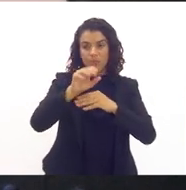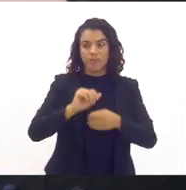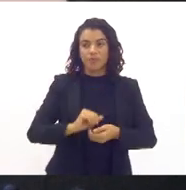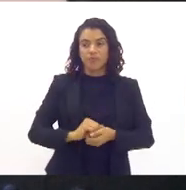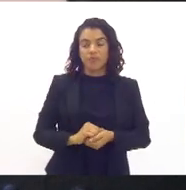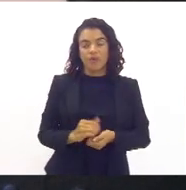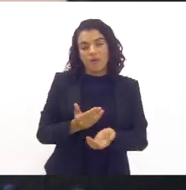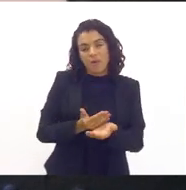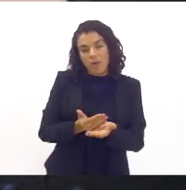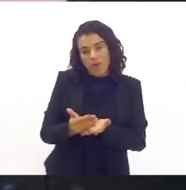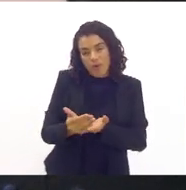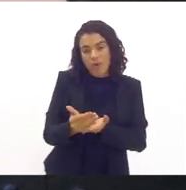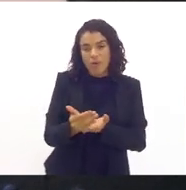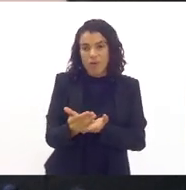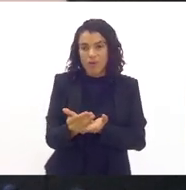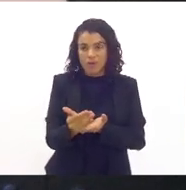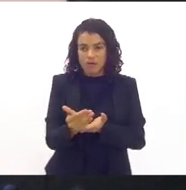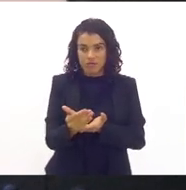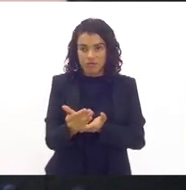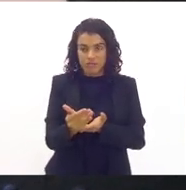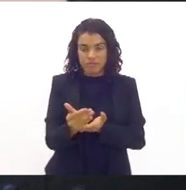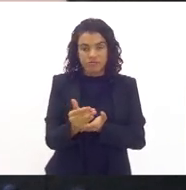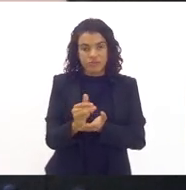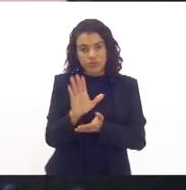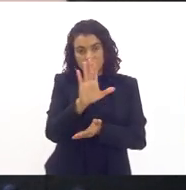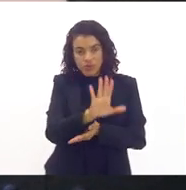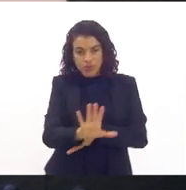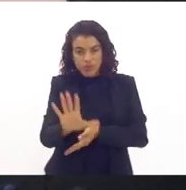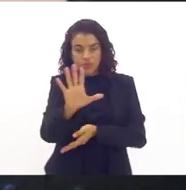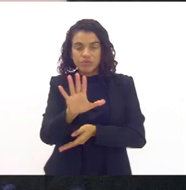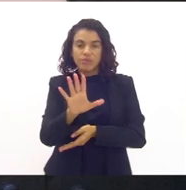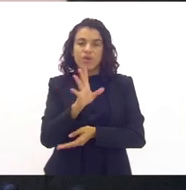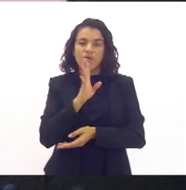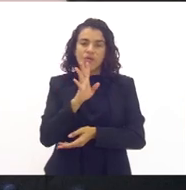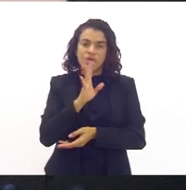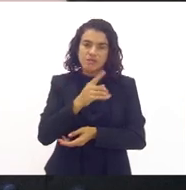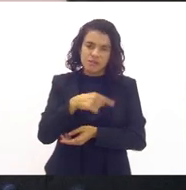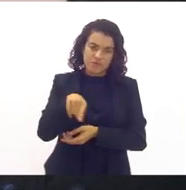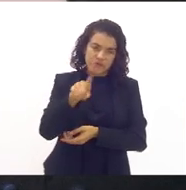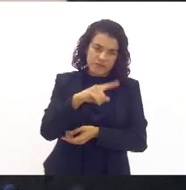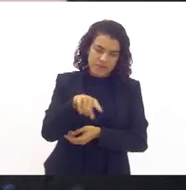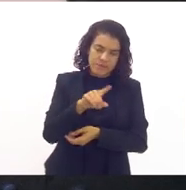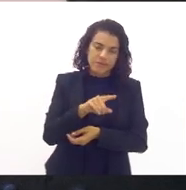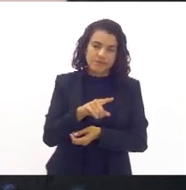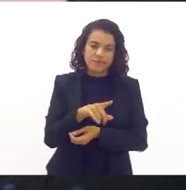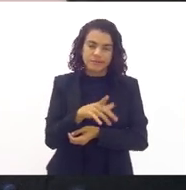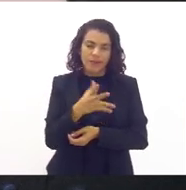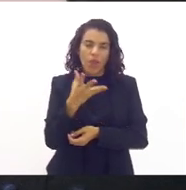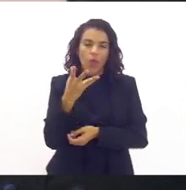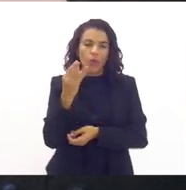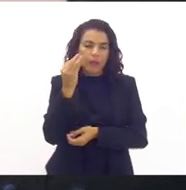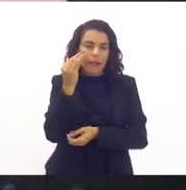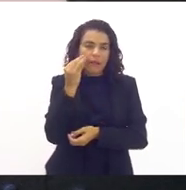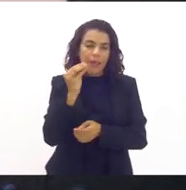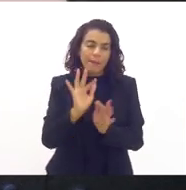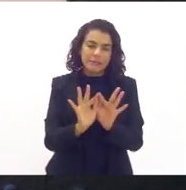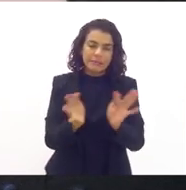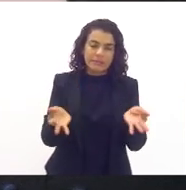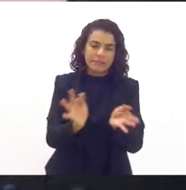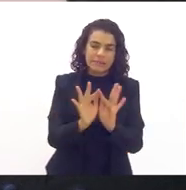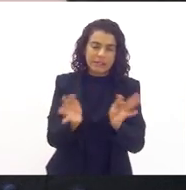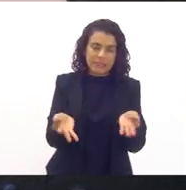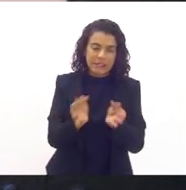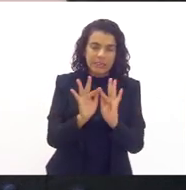vamos começar, então. O formato é bem conhecido de todos, a gente tentou não inovar tanto para poder manter